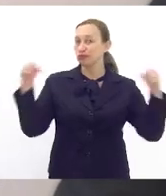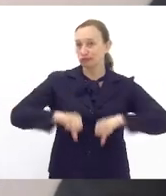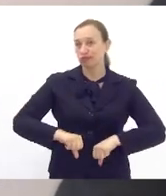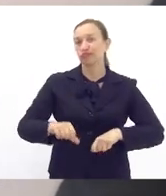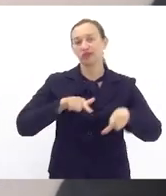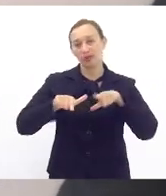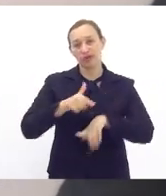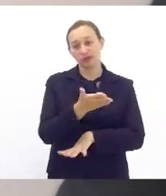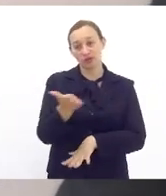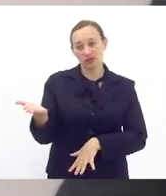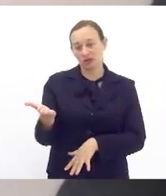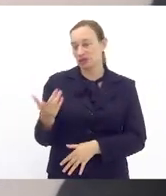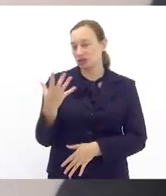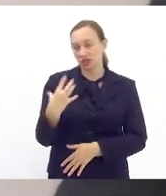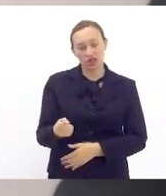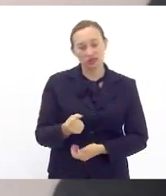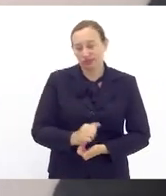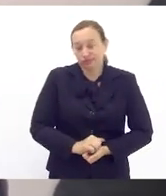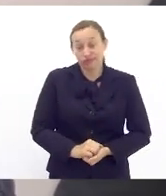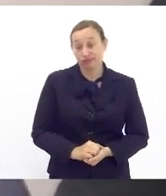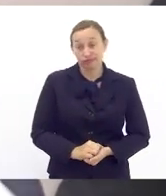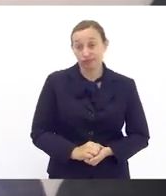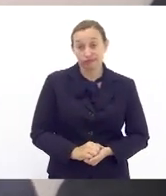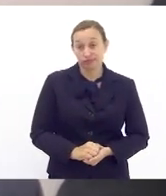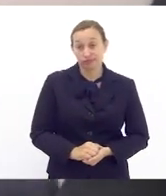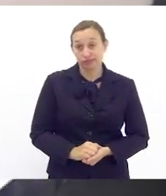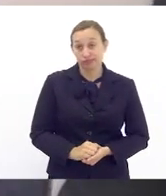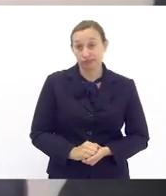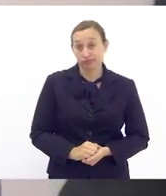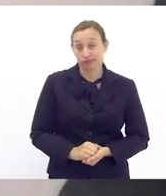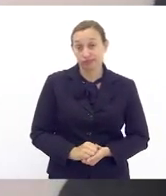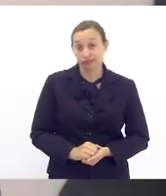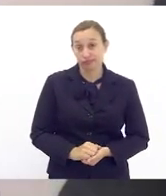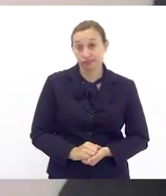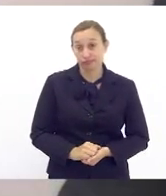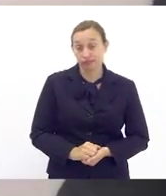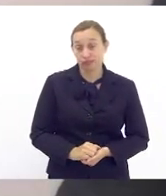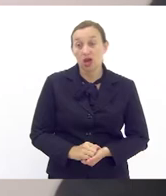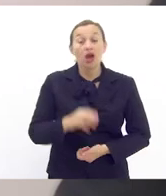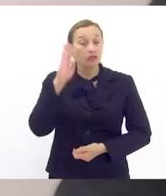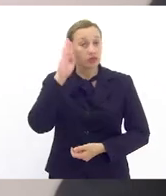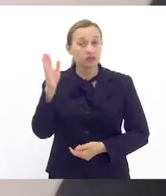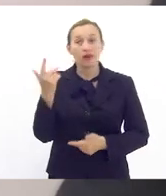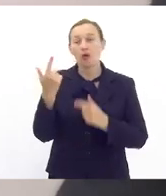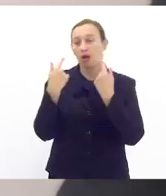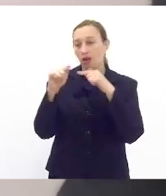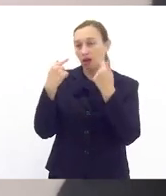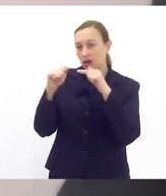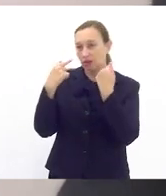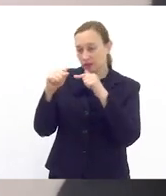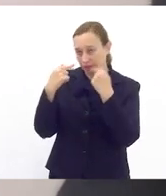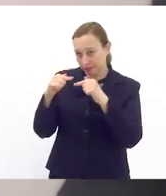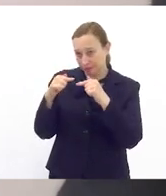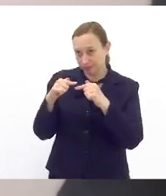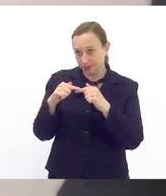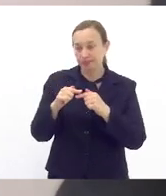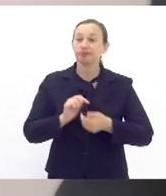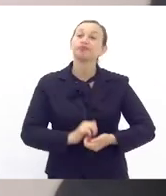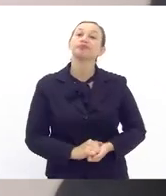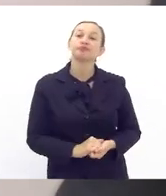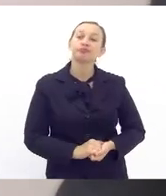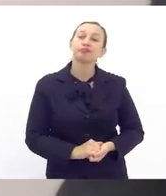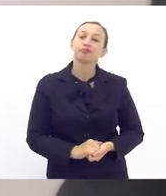de vocês e vamos lá principais reclamações do funk da fonte